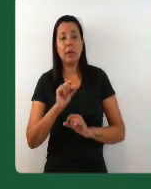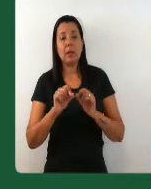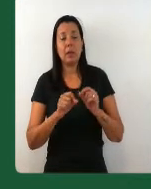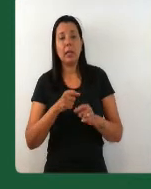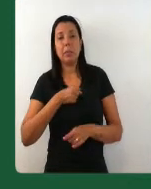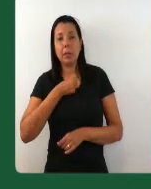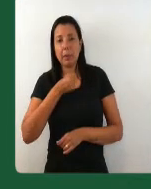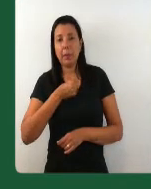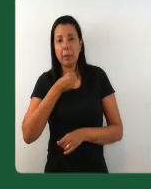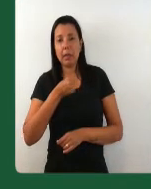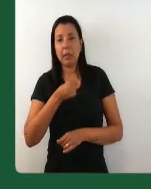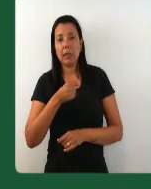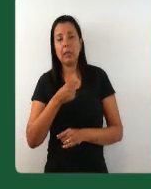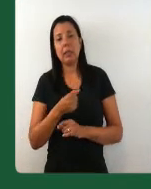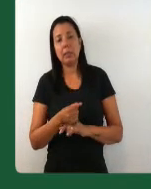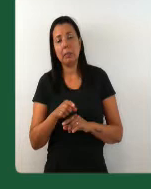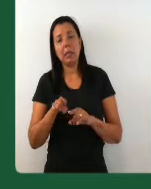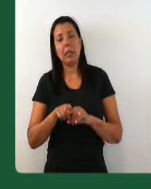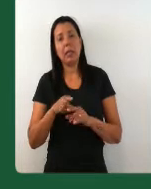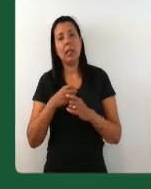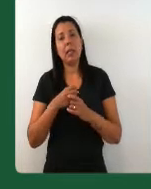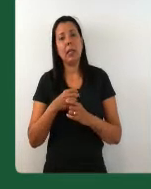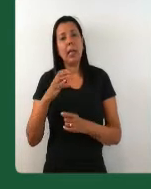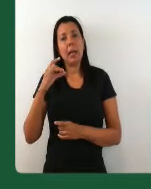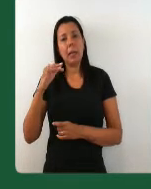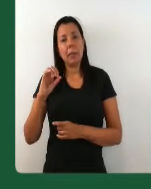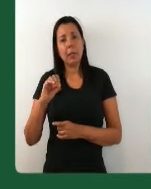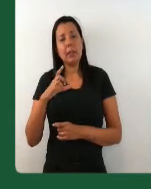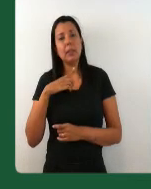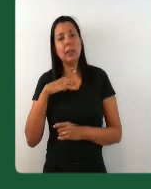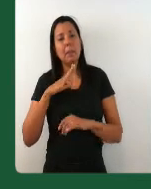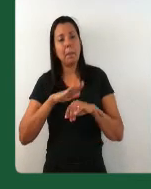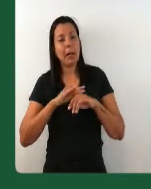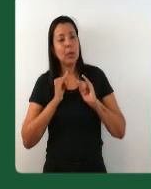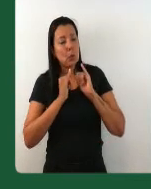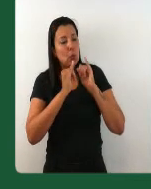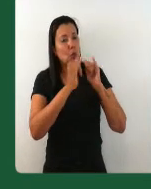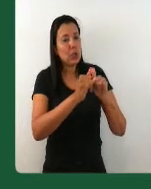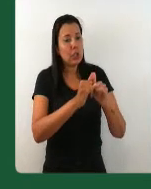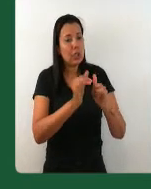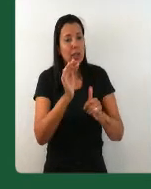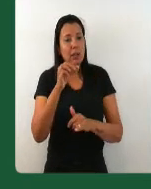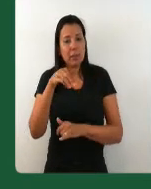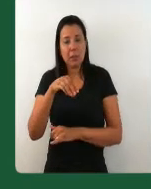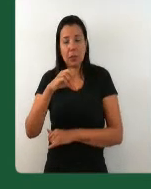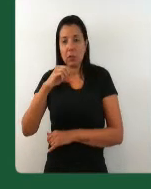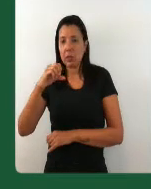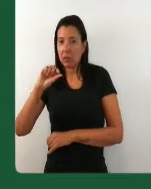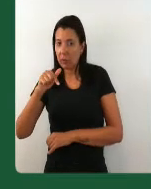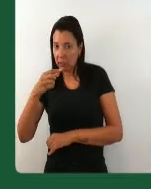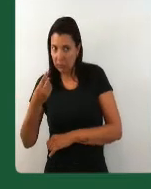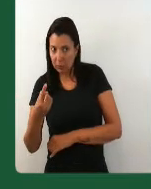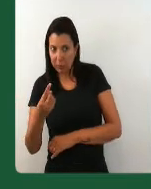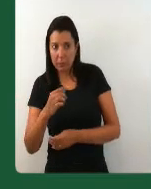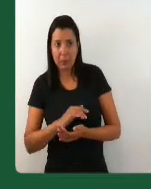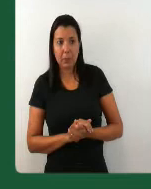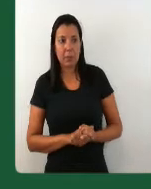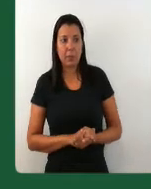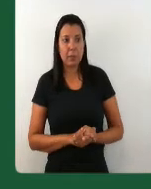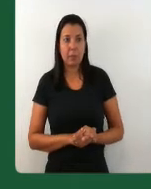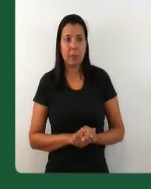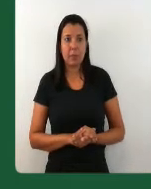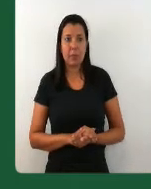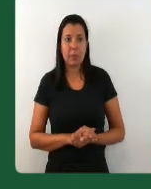rádios, CBN Campinas, a rádio que toca mais notícia, FM 99,1.